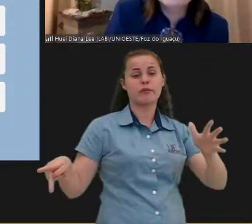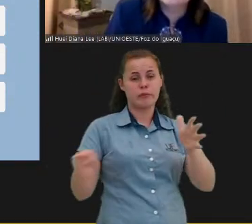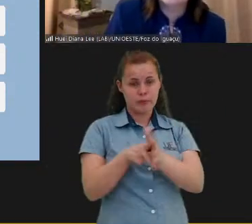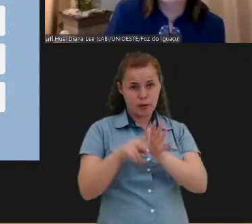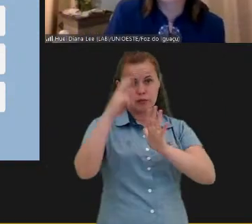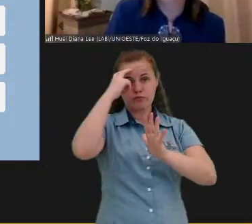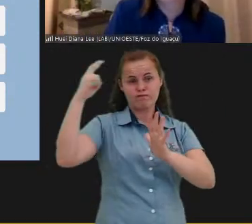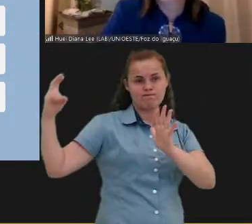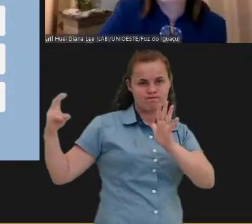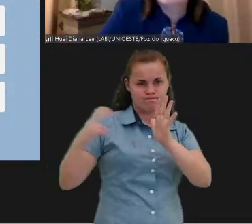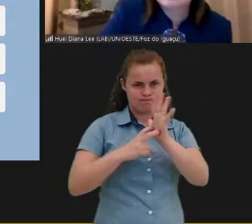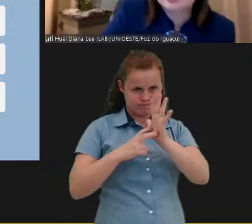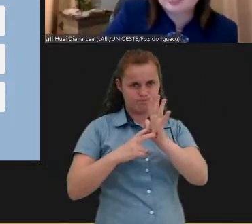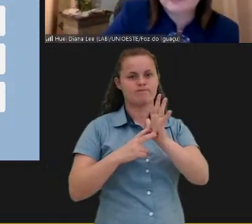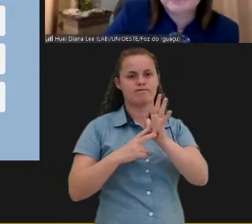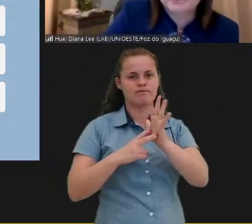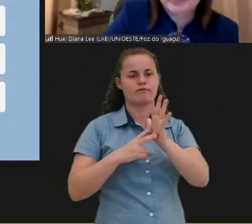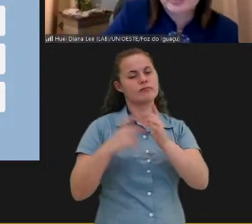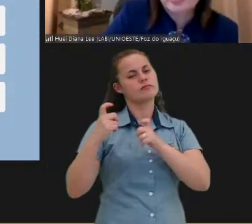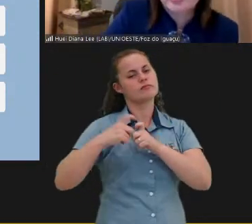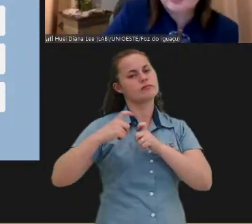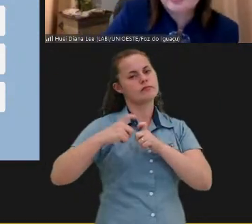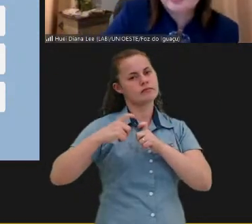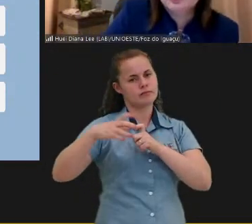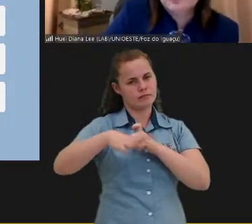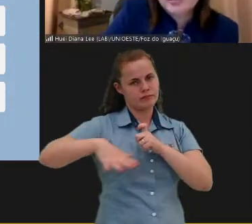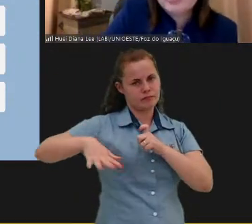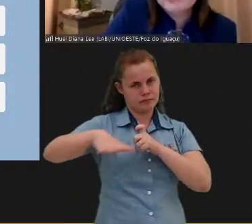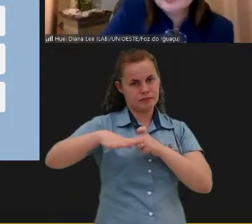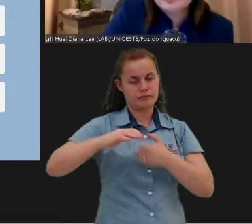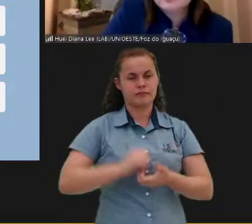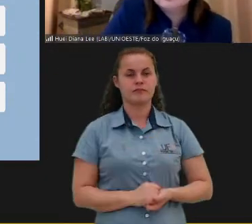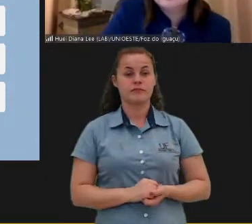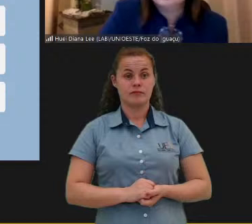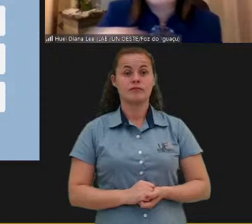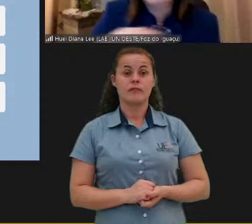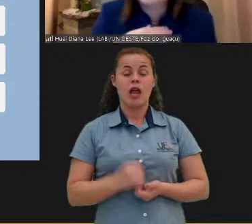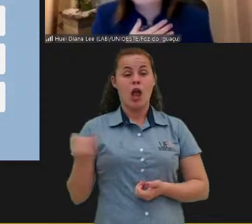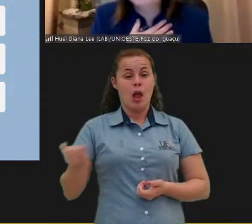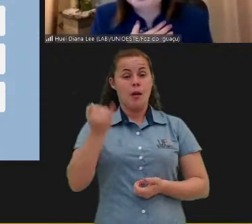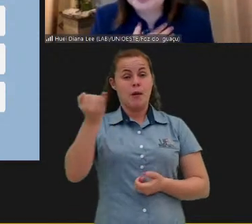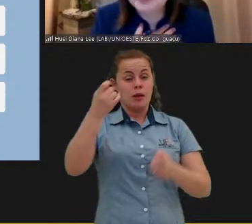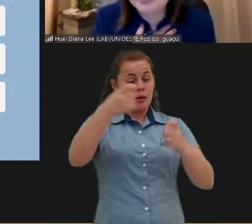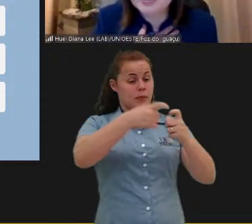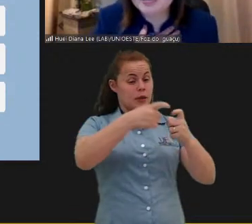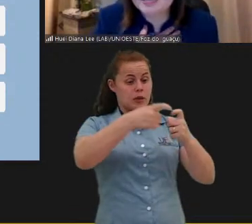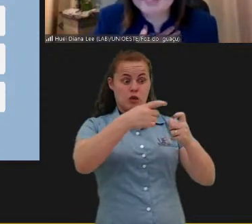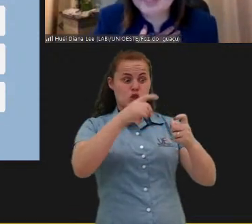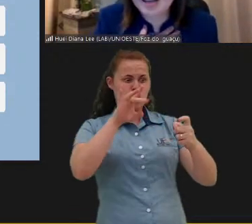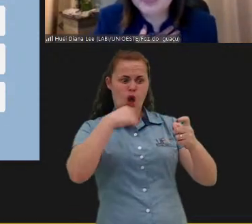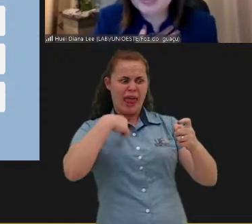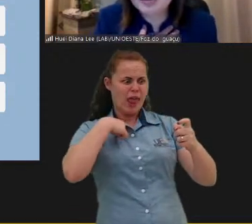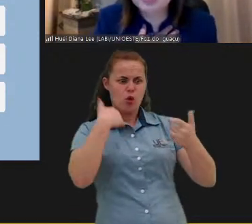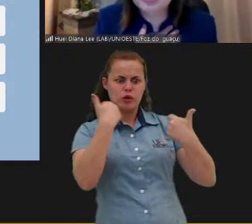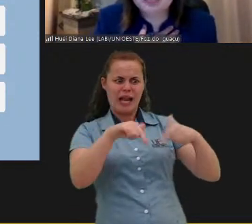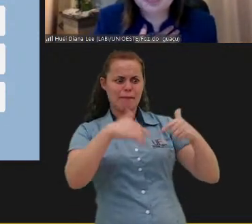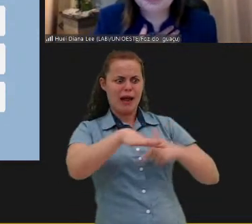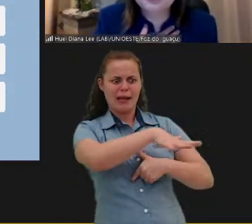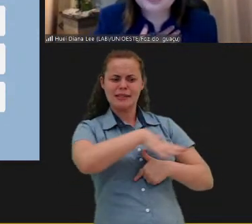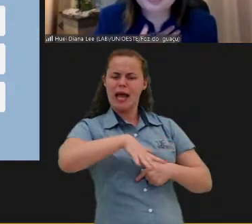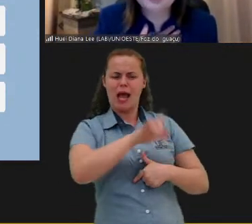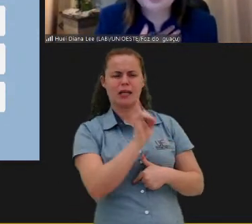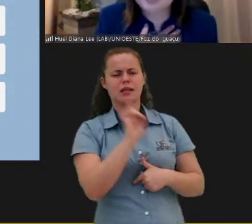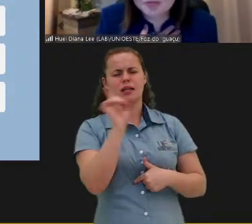inteligência artificial na medicina. E eu dou uma ênfase na medicina, não é porque eu trabalho em medicina, apesar de que